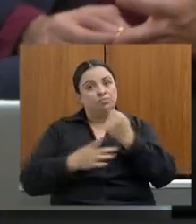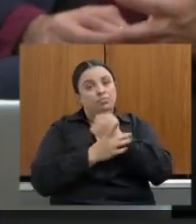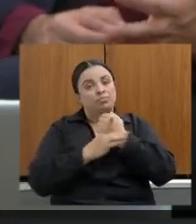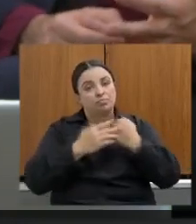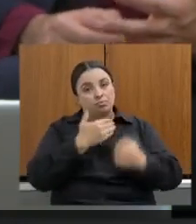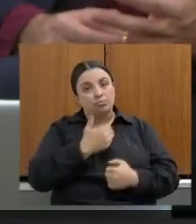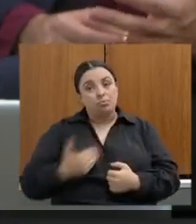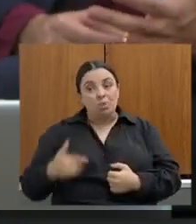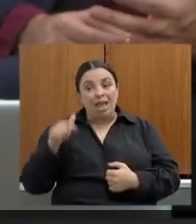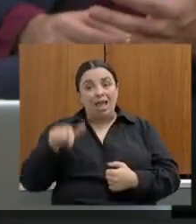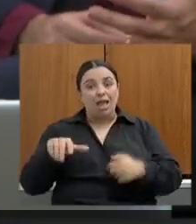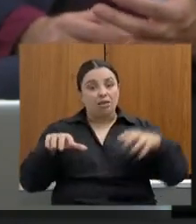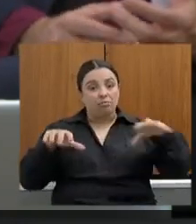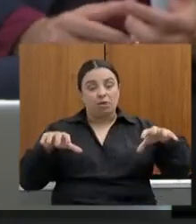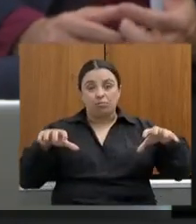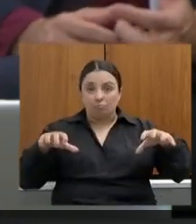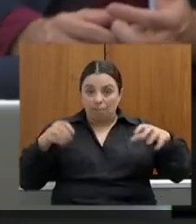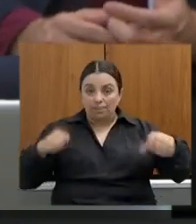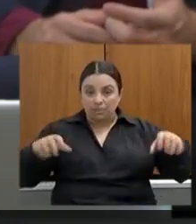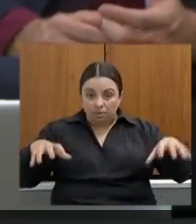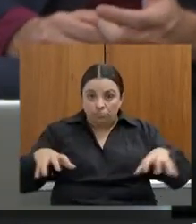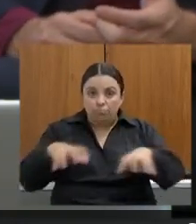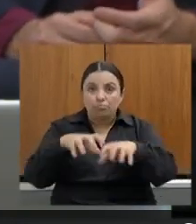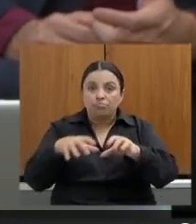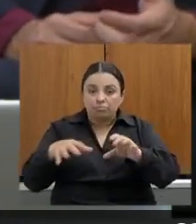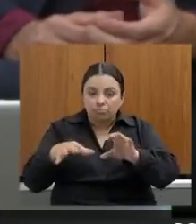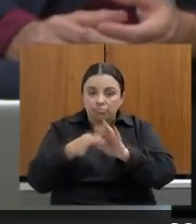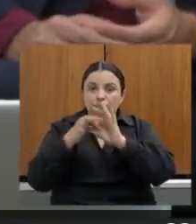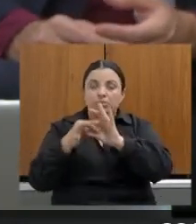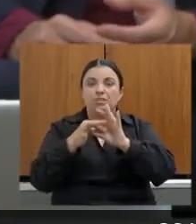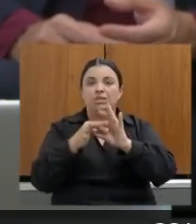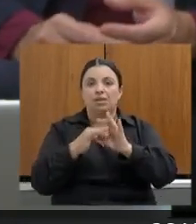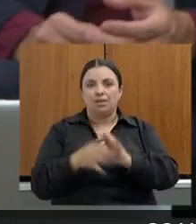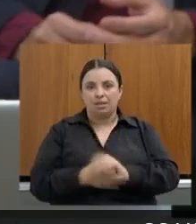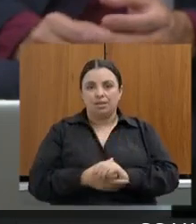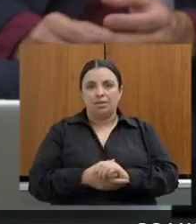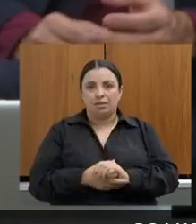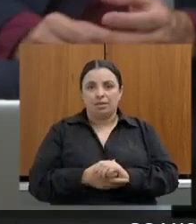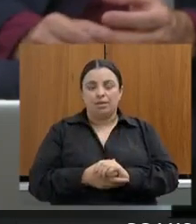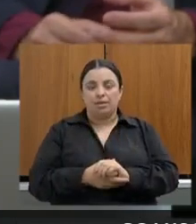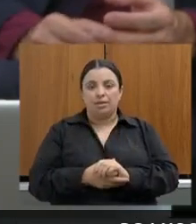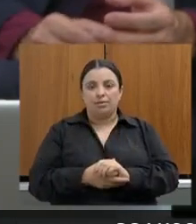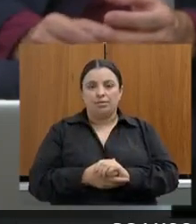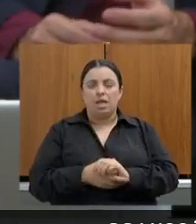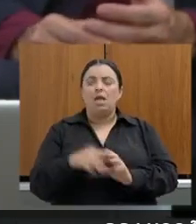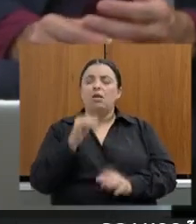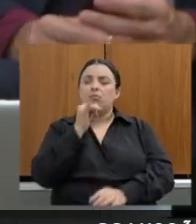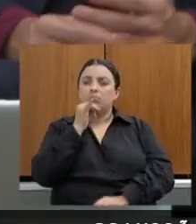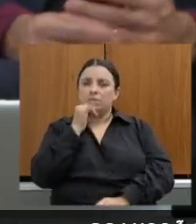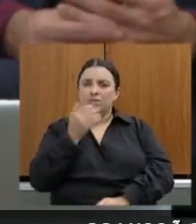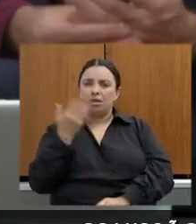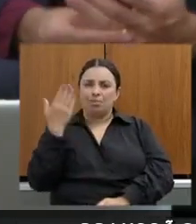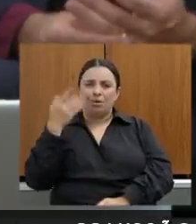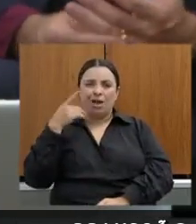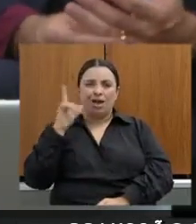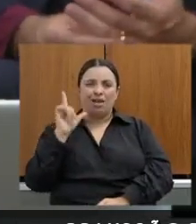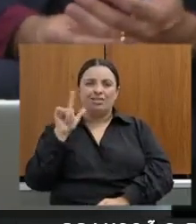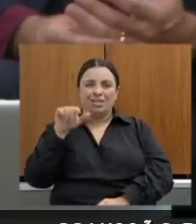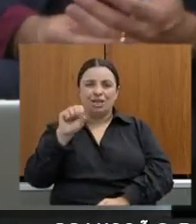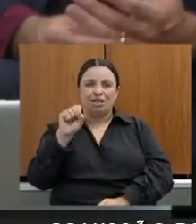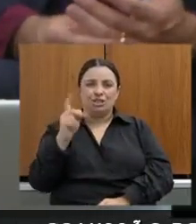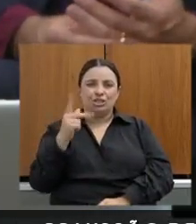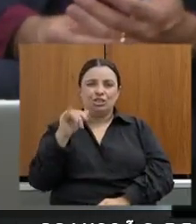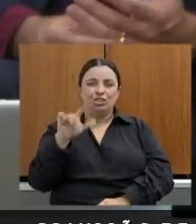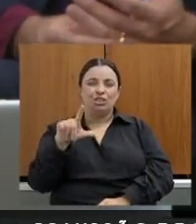E isso aconteceu Doutor Joaquim eu dei o exemplo que para Sheila Sheila lembro muito bem quando a sejusp